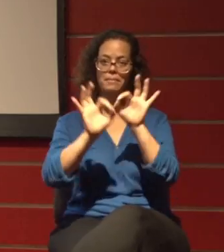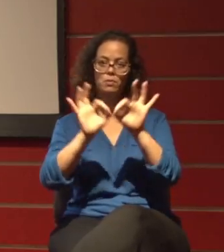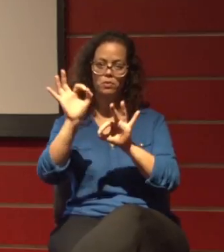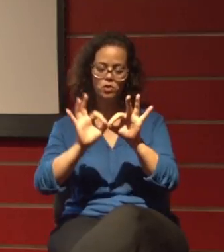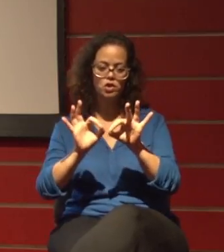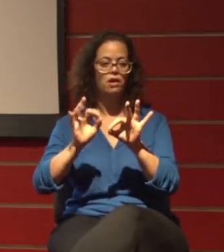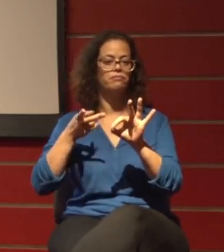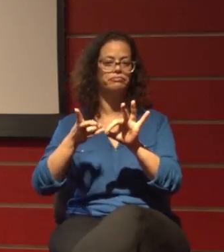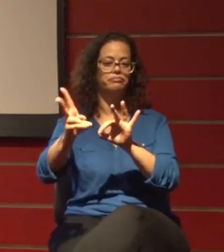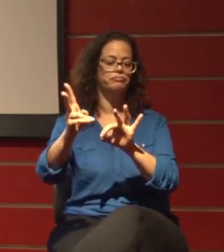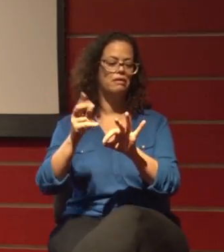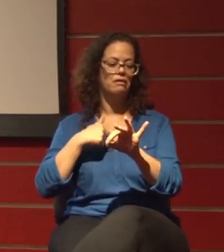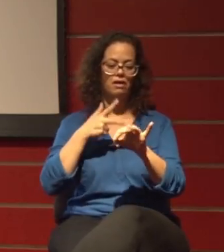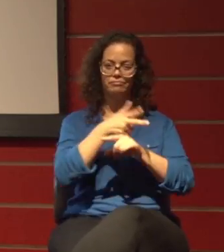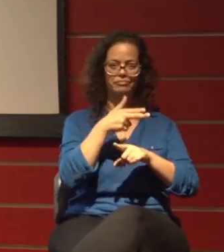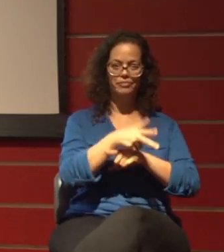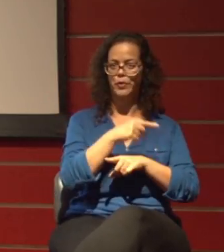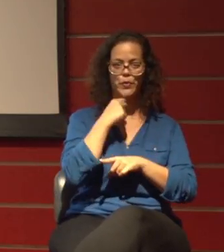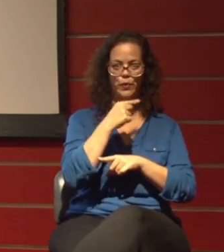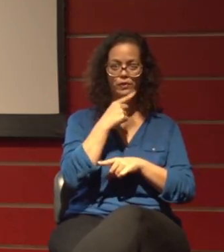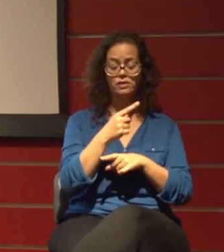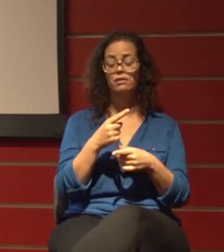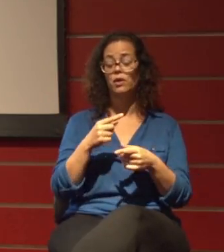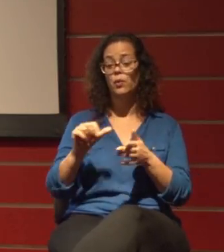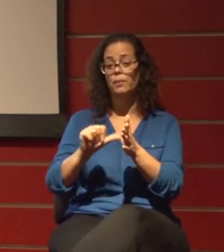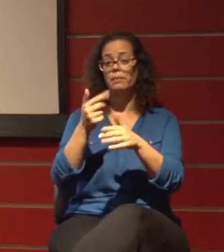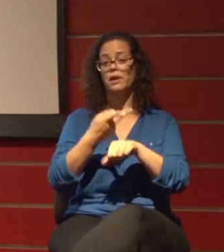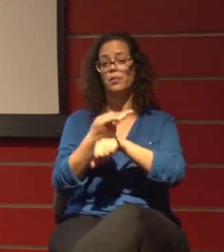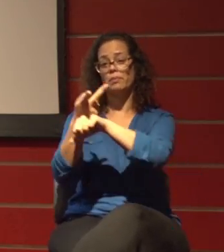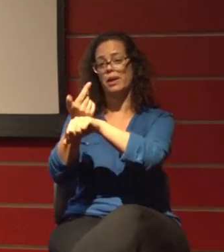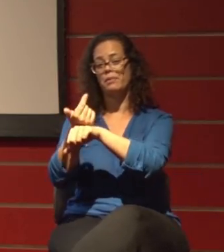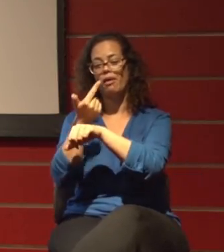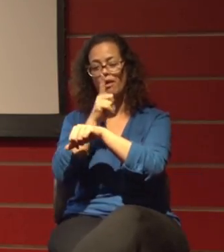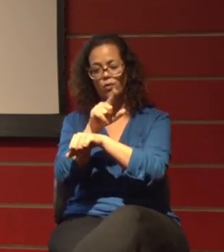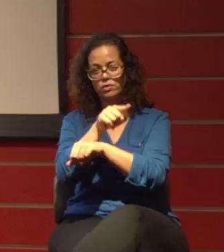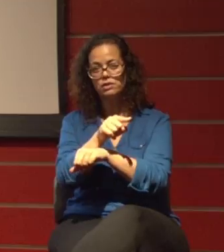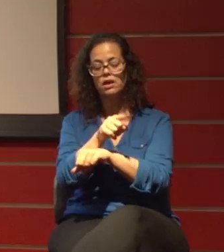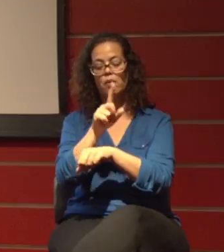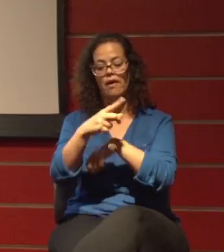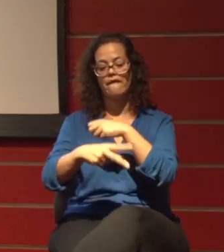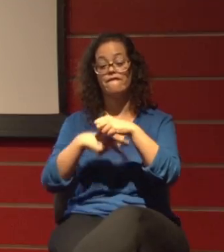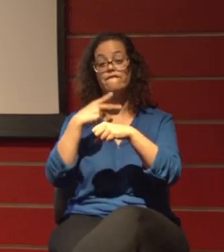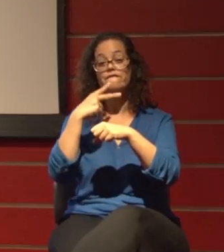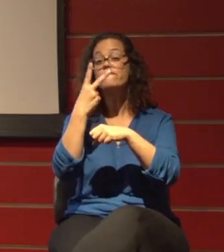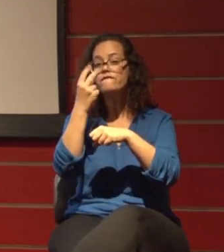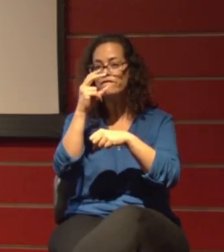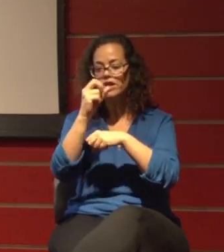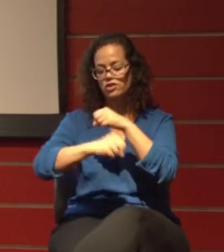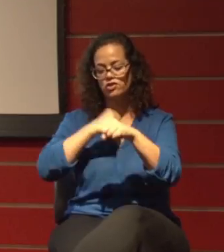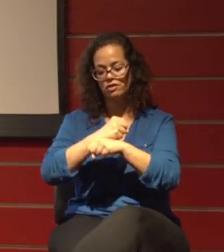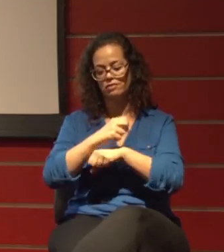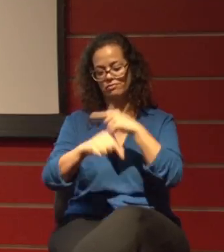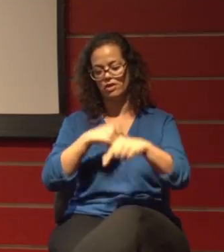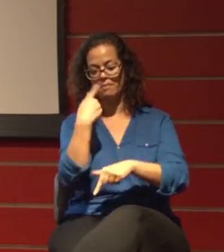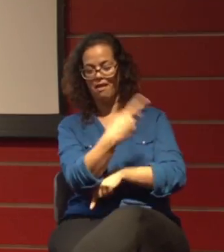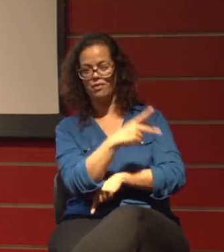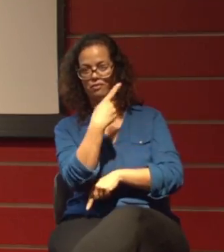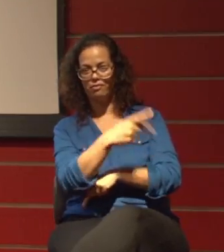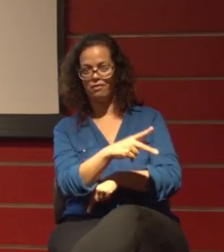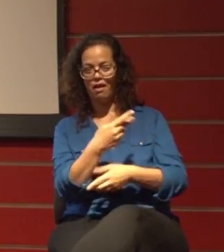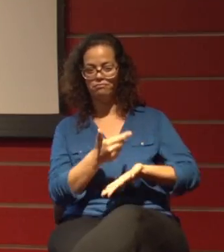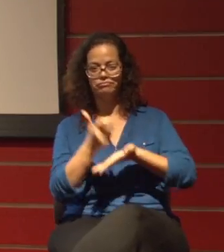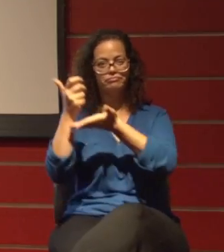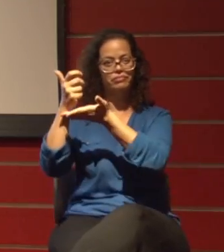os o prêmio que ela acabou de ganhar nada mais era do que um reconhecimento às 20 anos de carreira dela então por isso não era era mais